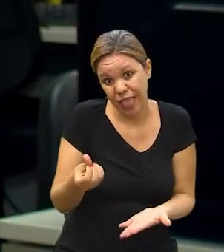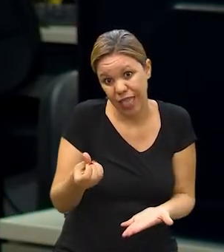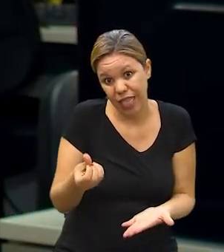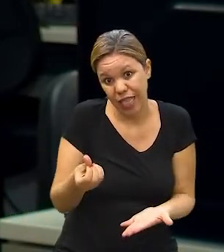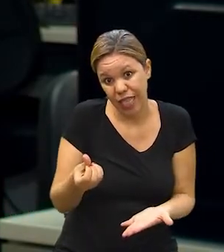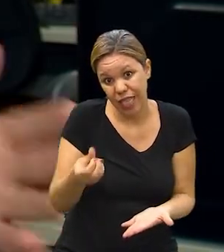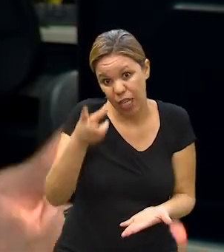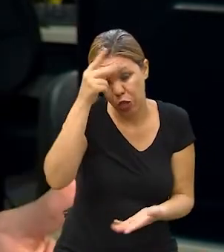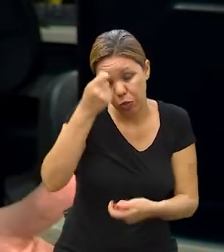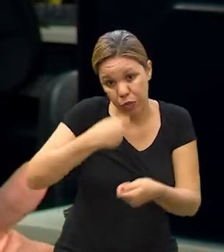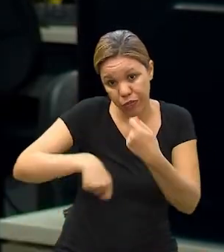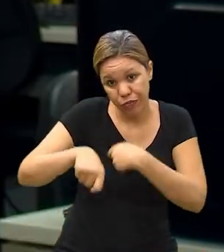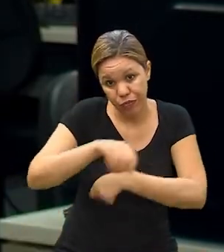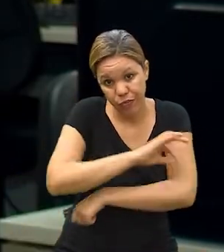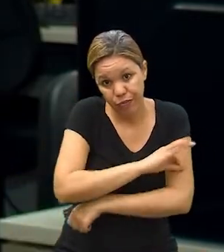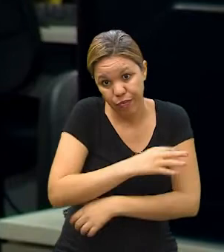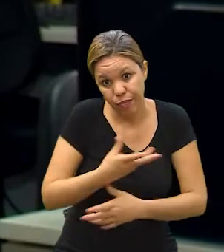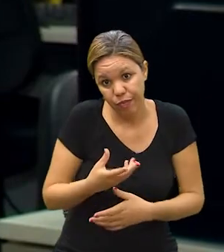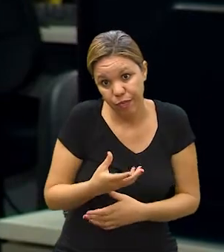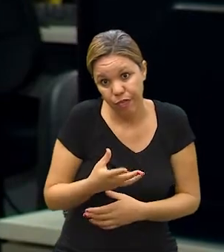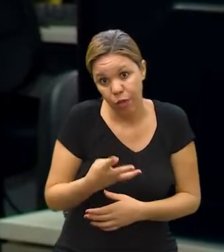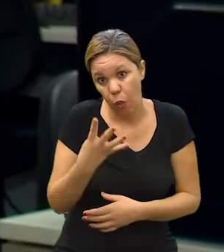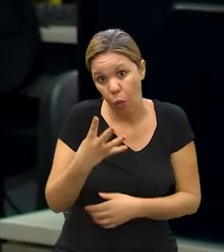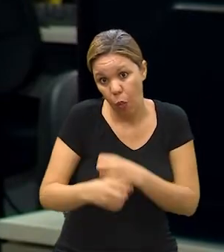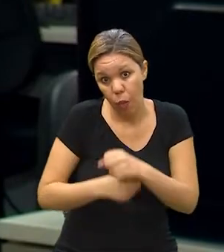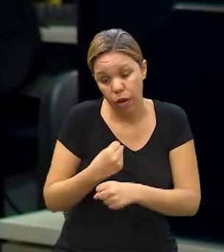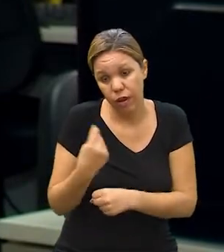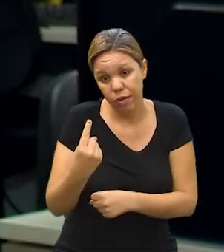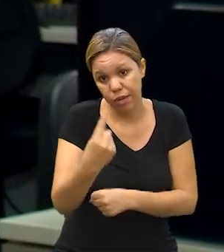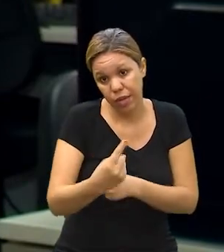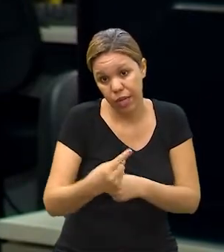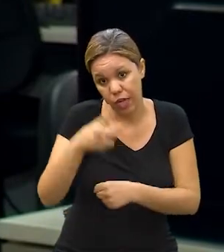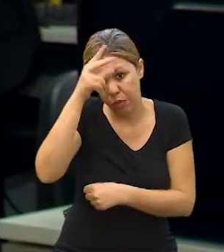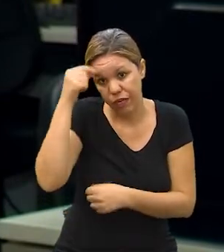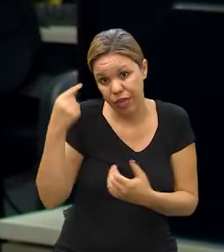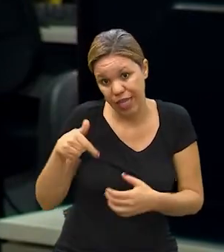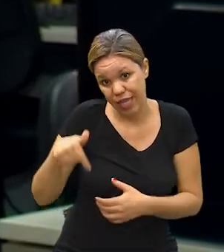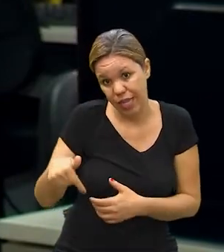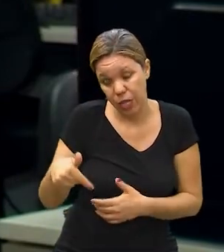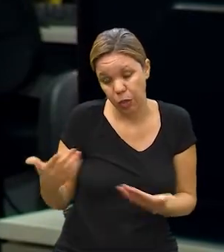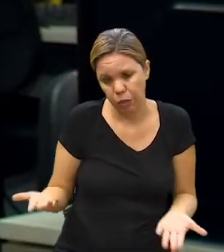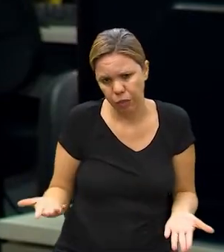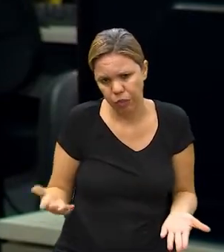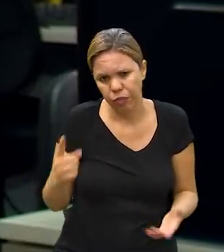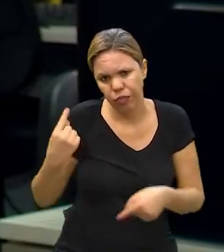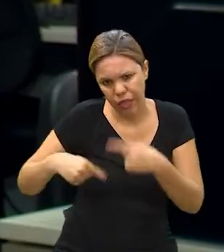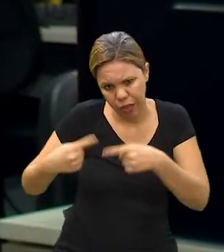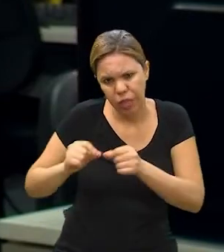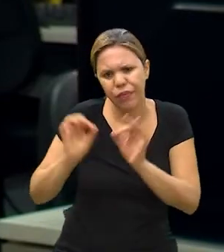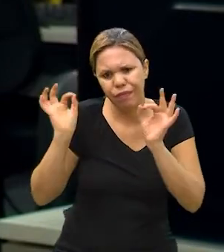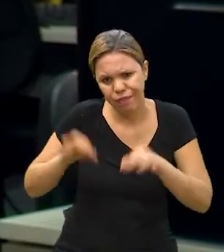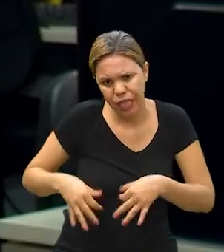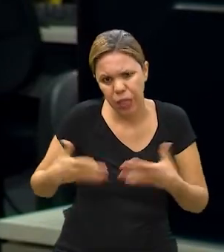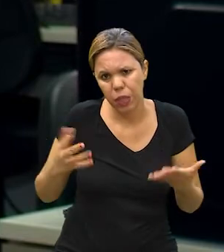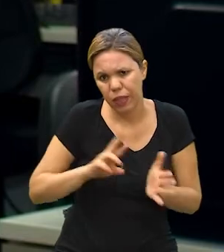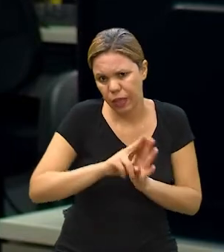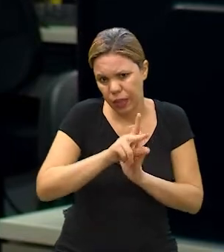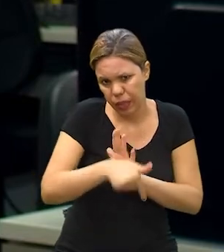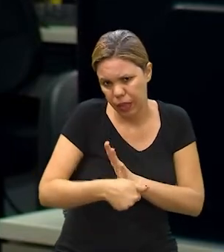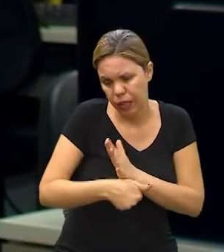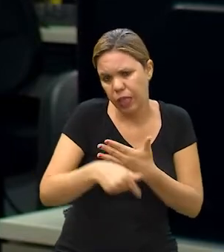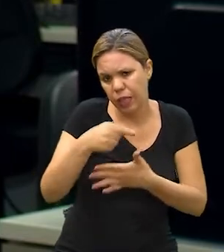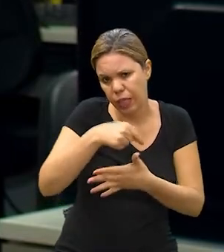gestões, 7 administrações municipais que duram 4 anos cada uma. 7. Então esse debate tem que ser muito bem feito. Tem vários pontos, a